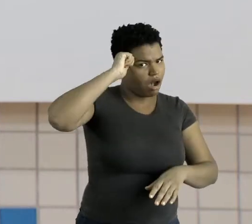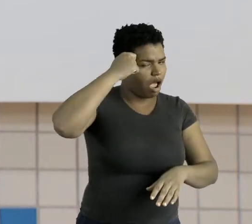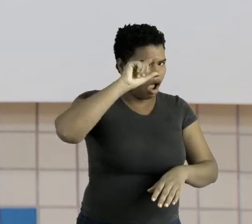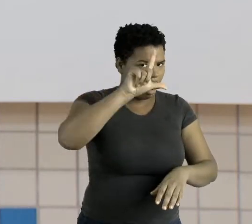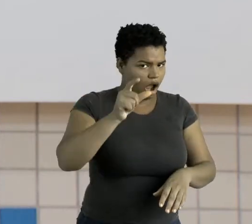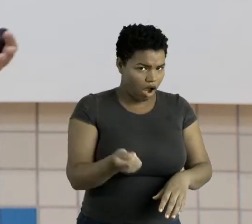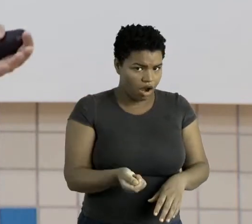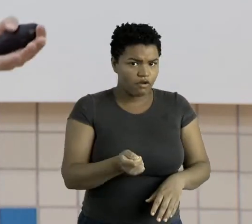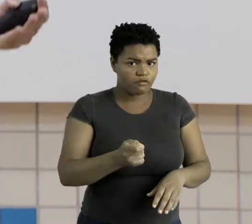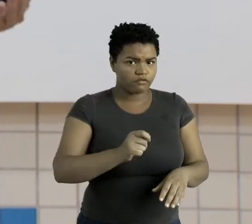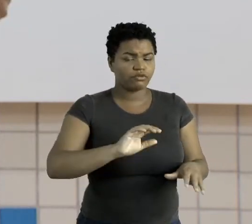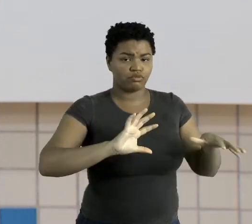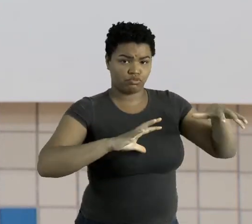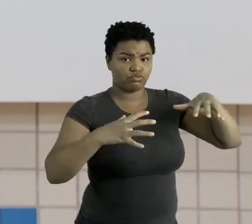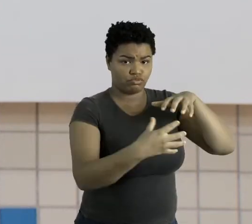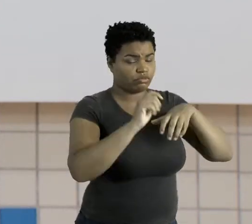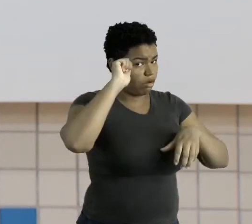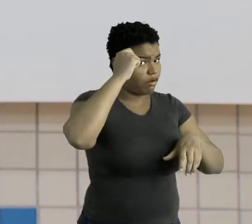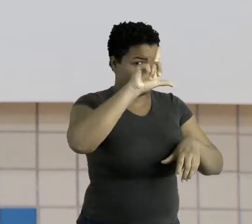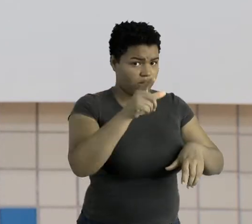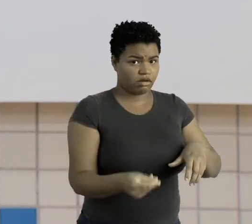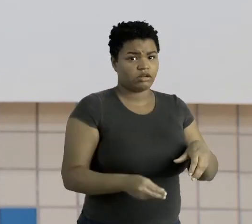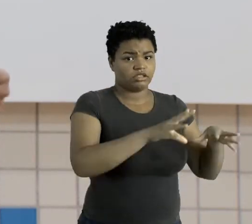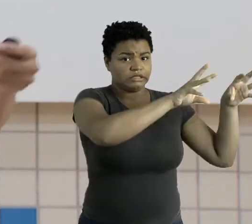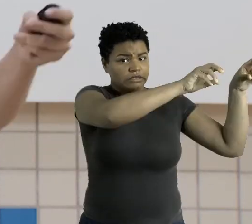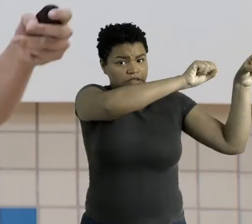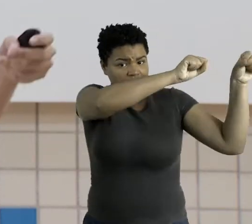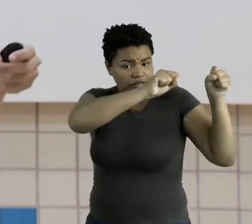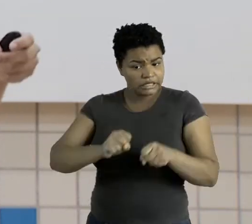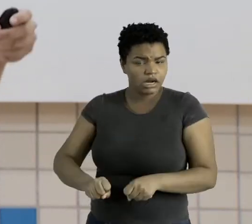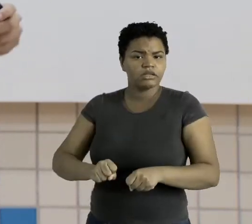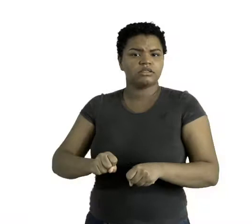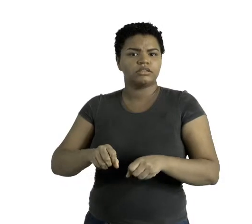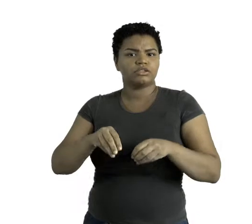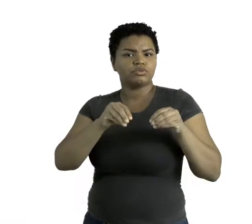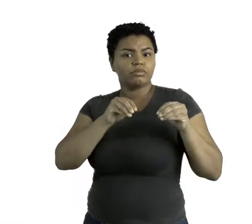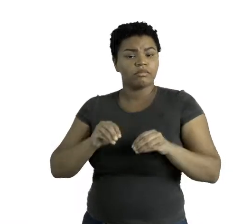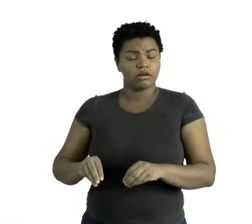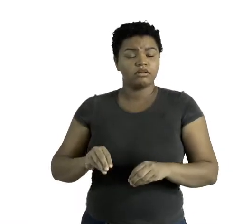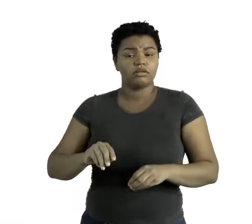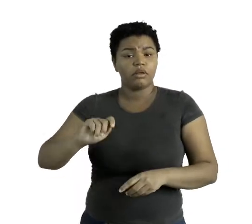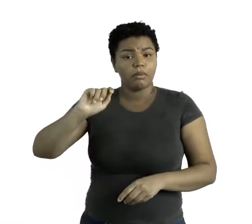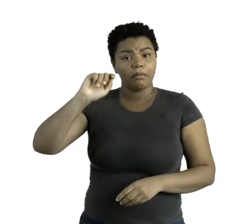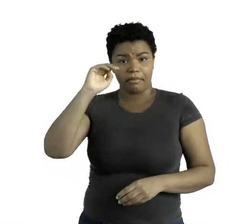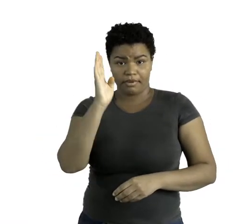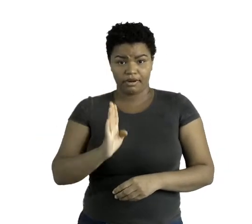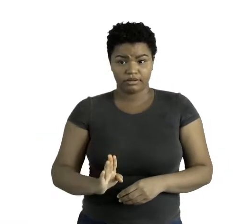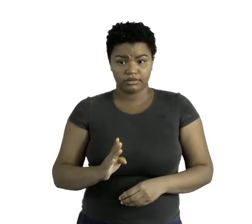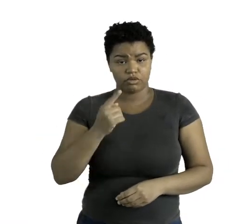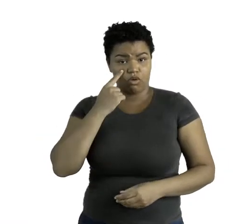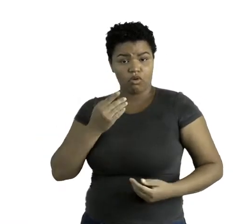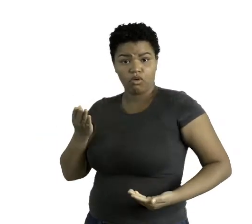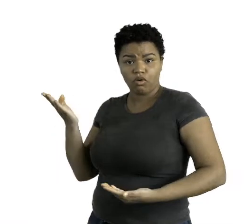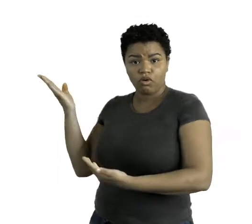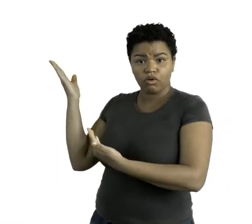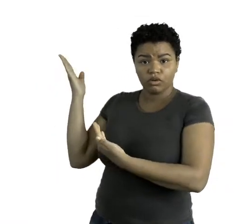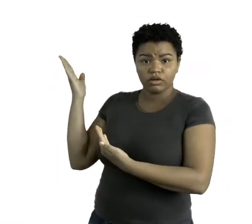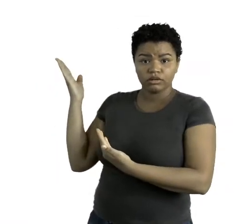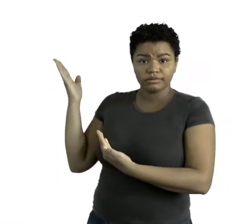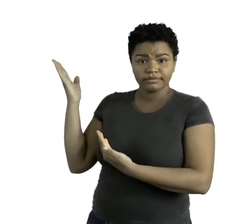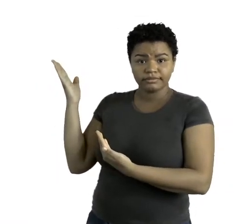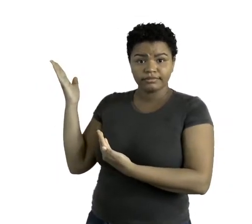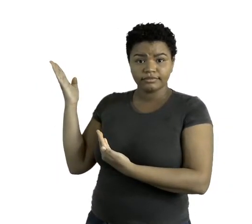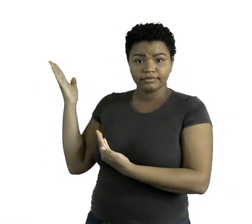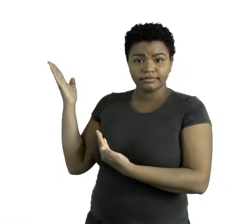continente africano, e eles eram trazidos para o Brasil. Como que eles eram trazidos para o Brasil? No slide está mostrando que eles eram